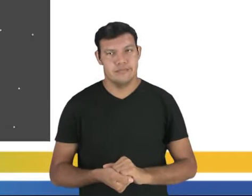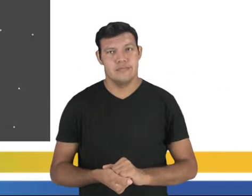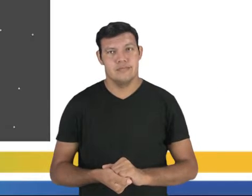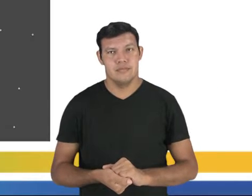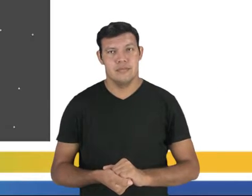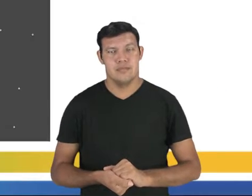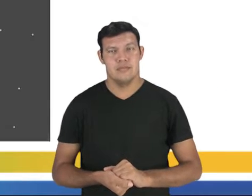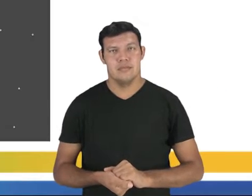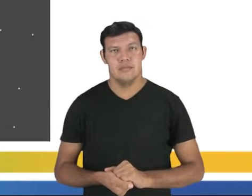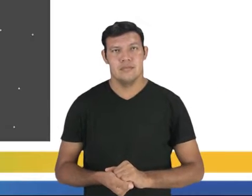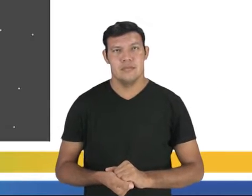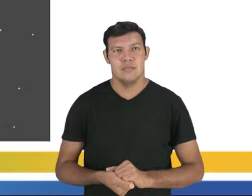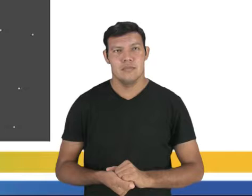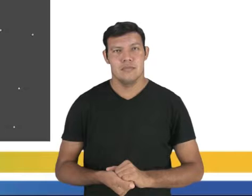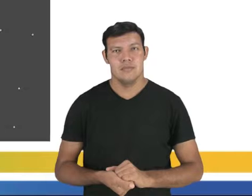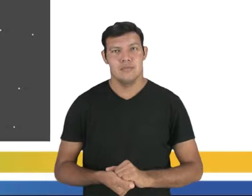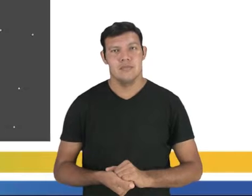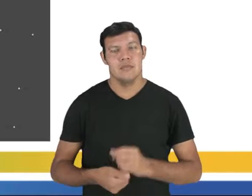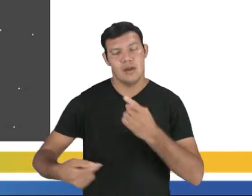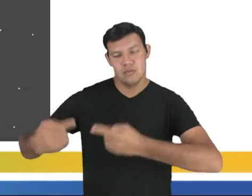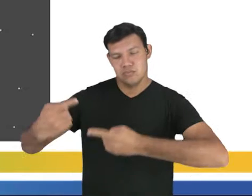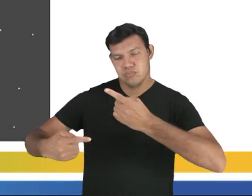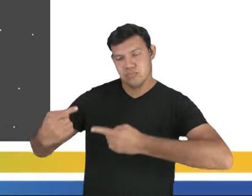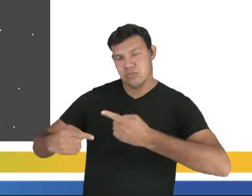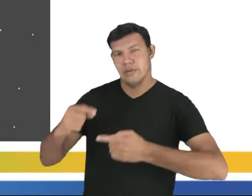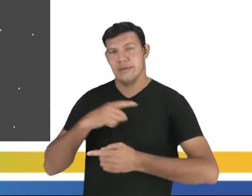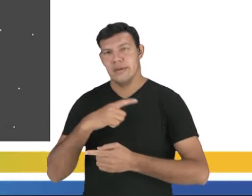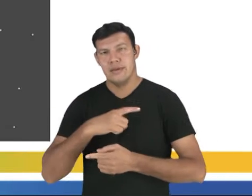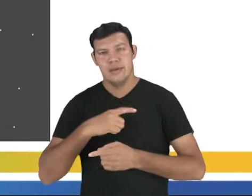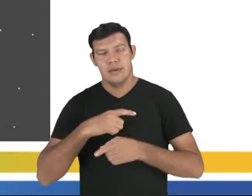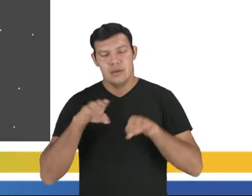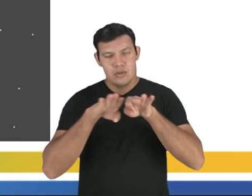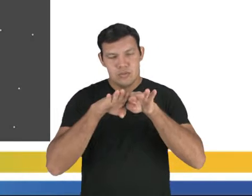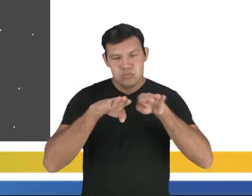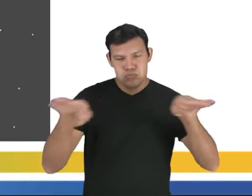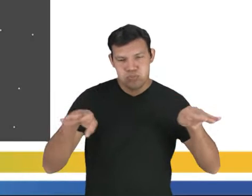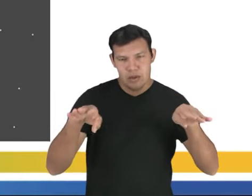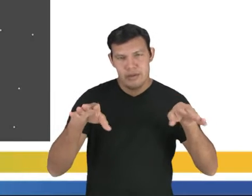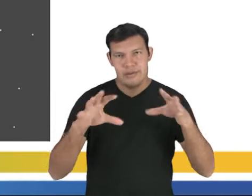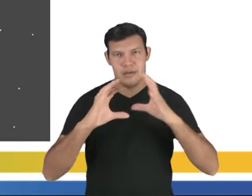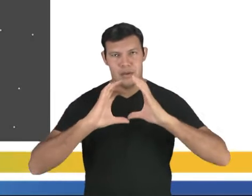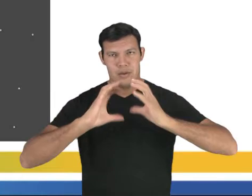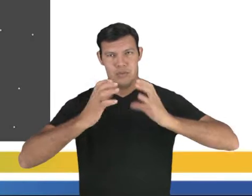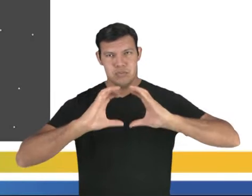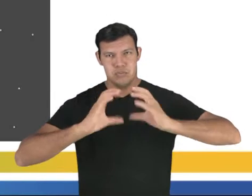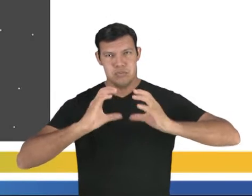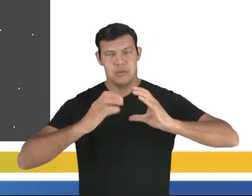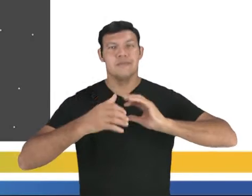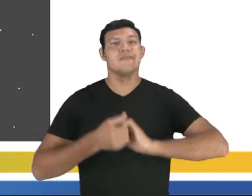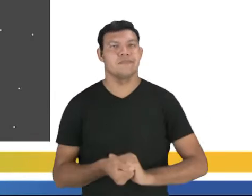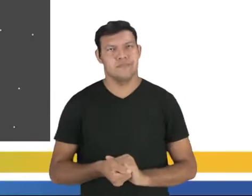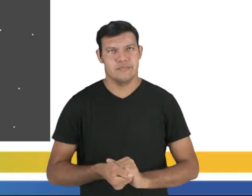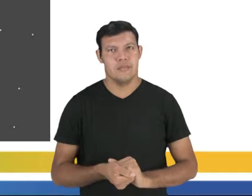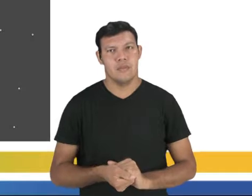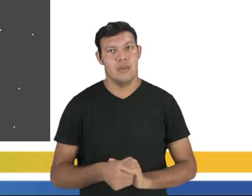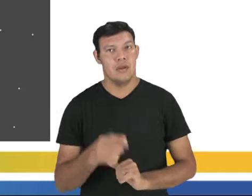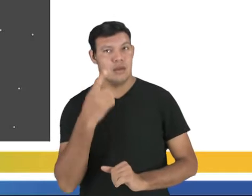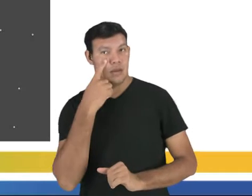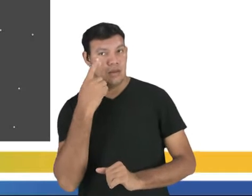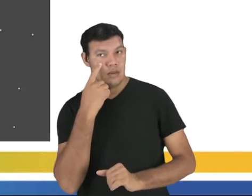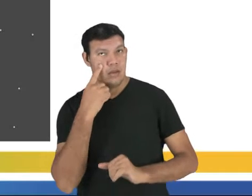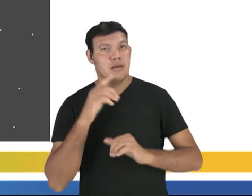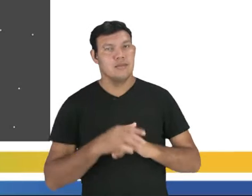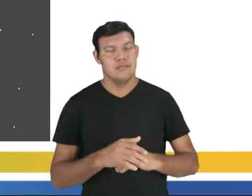teoricamente não, né? Hoje tem uma discussão se ela é plana, se ela é redonda, né? Mas assumindo que ela tem essa forma aí,